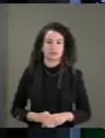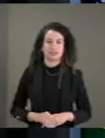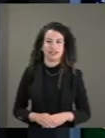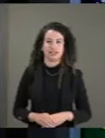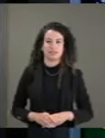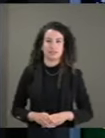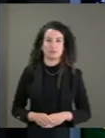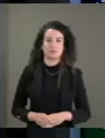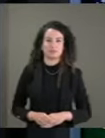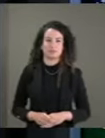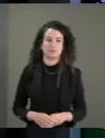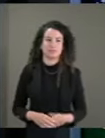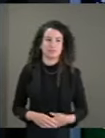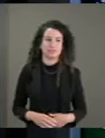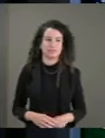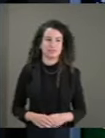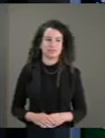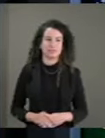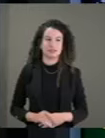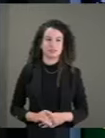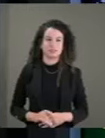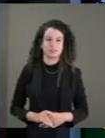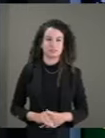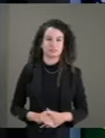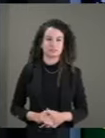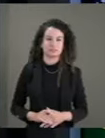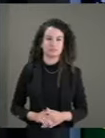É isso que está em jogo agora.